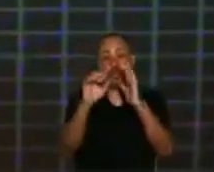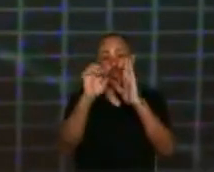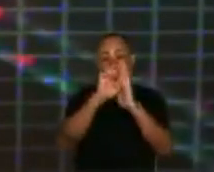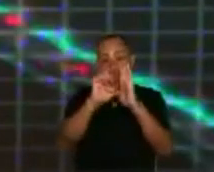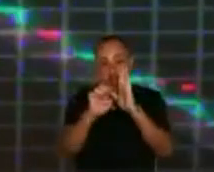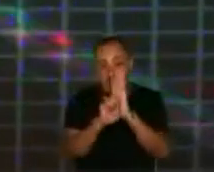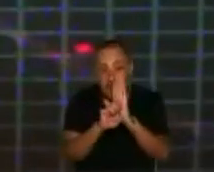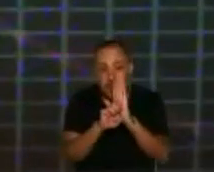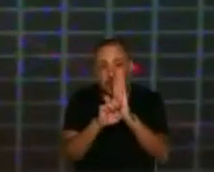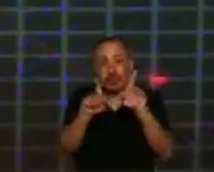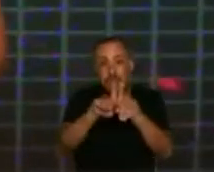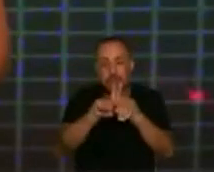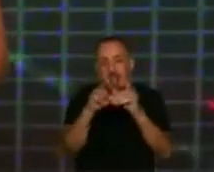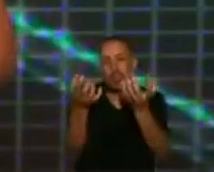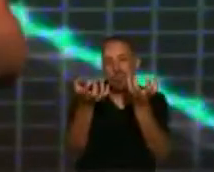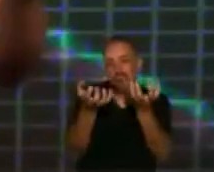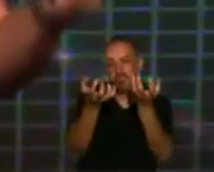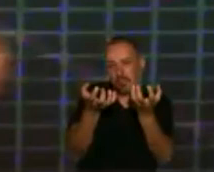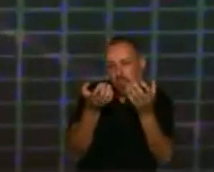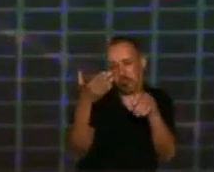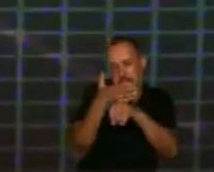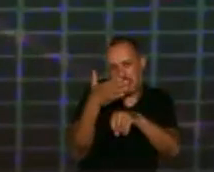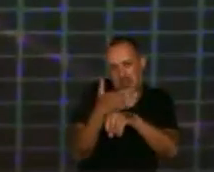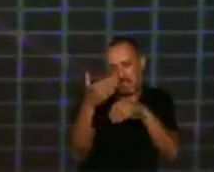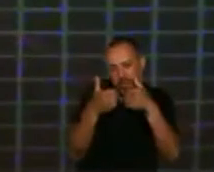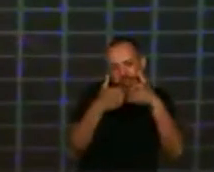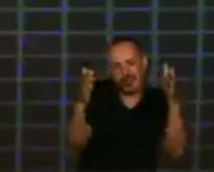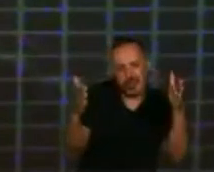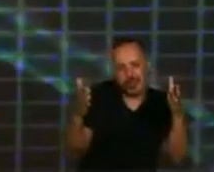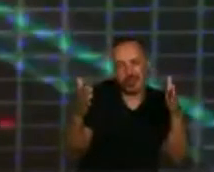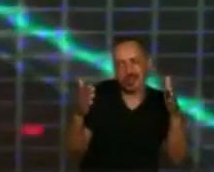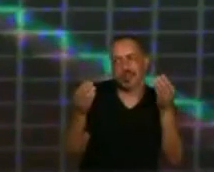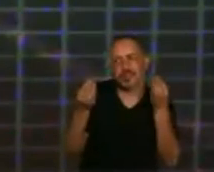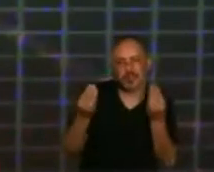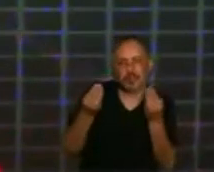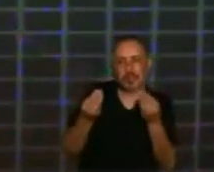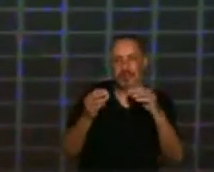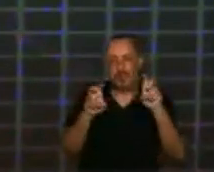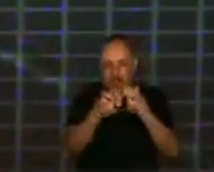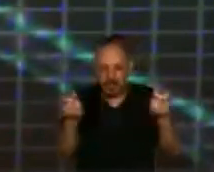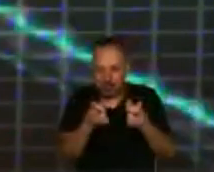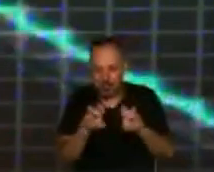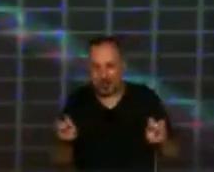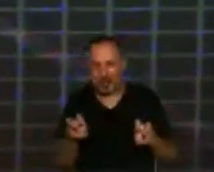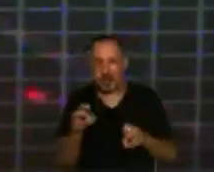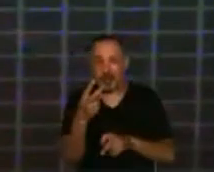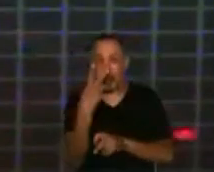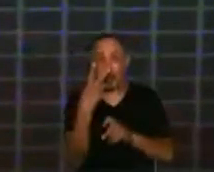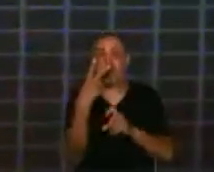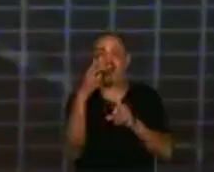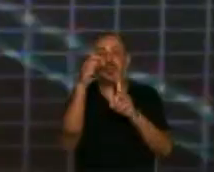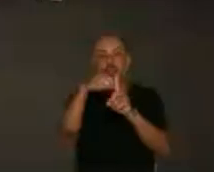e as que tiverem interesse de estar participando. E aí a gente inicia todo esse processo de seleção, banca e as mentorias durante esses 2 meses aí,